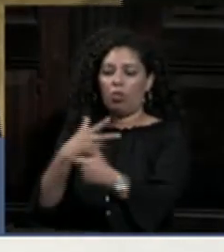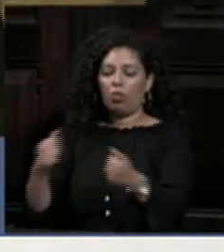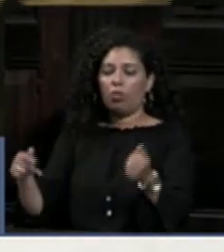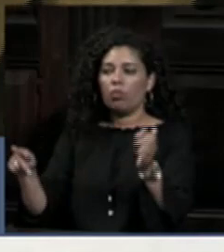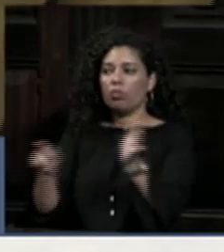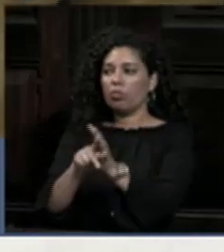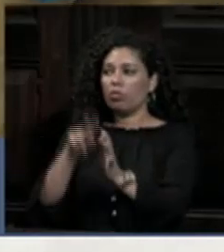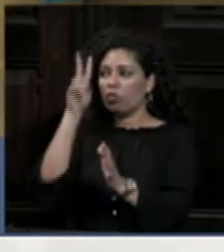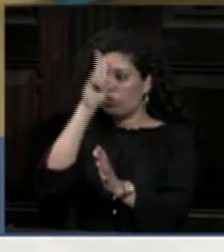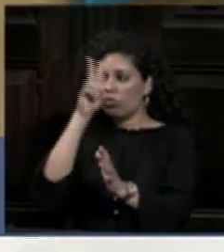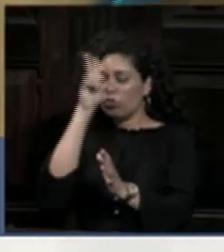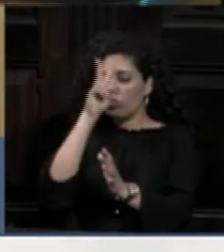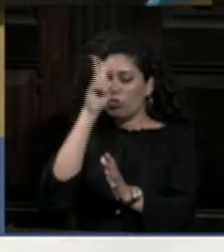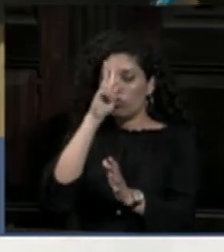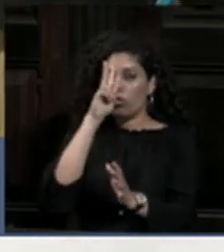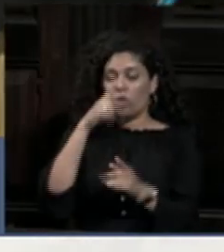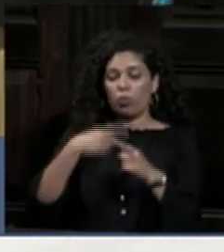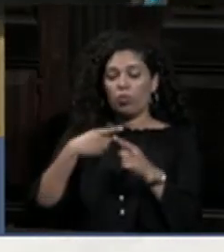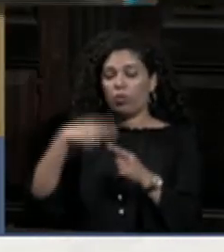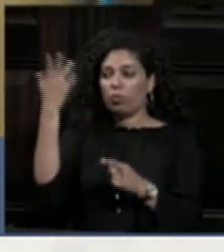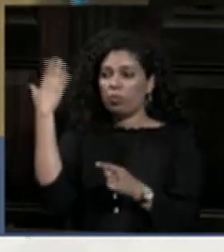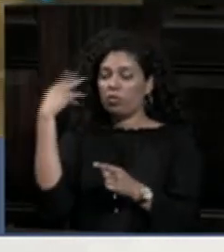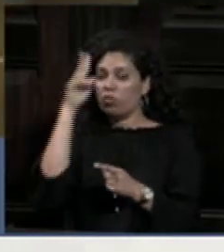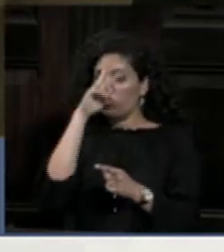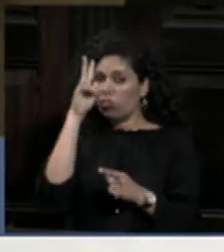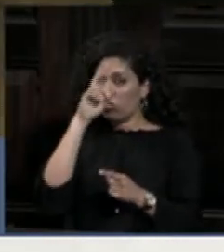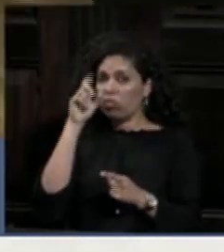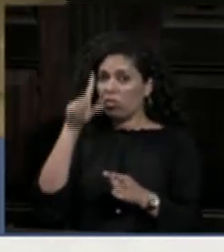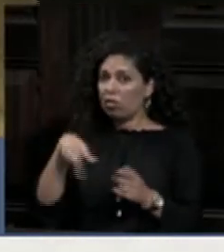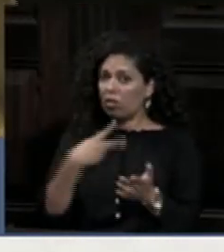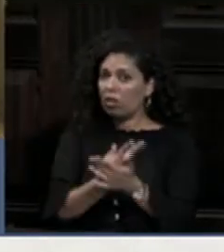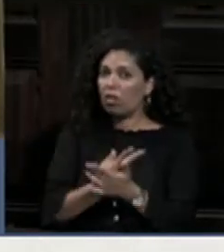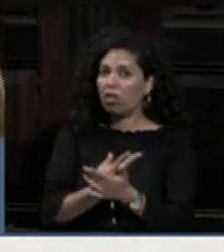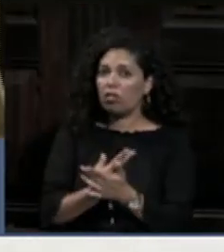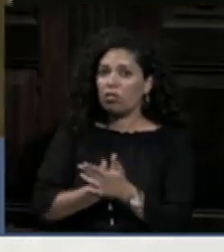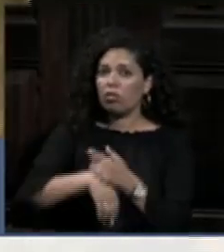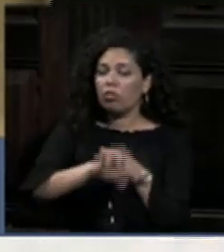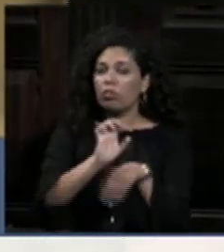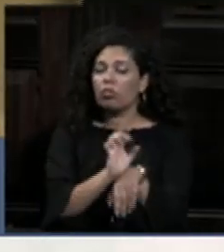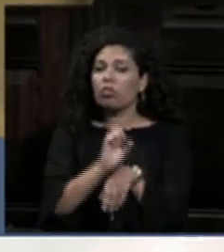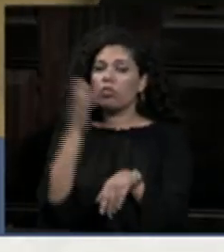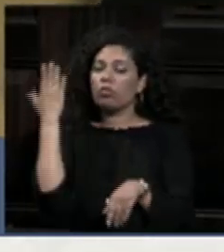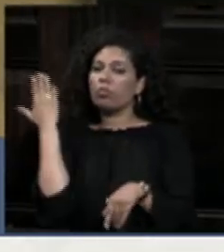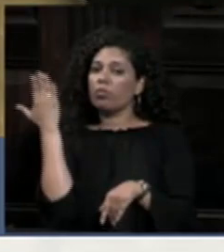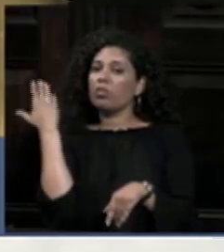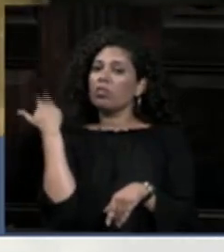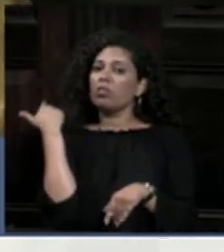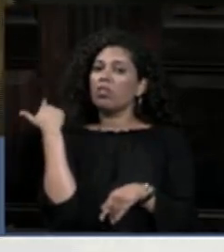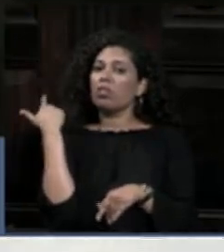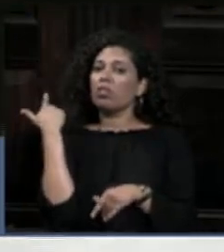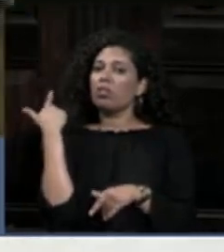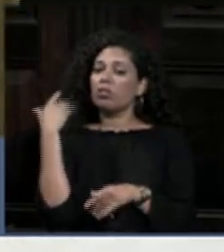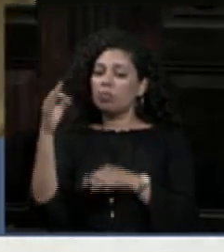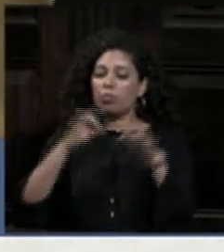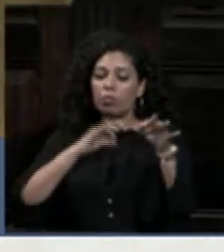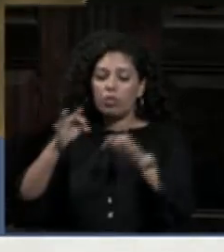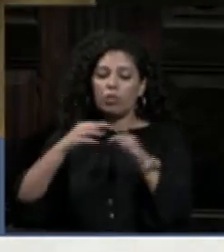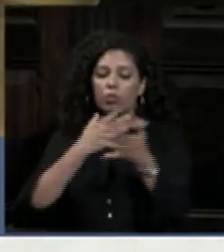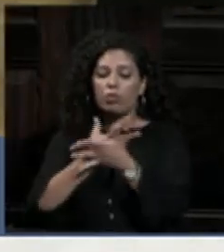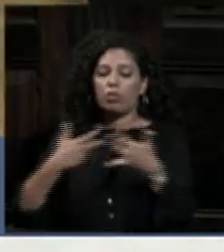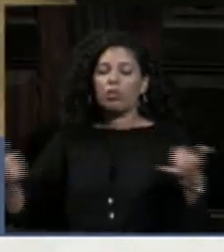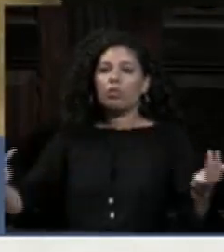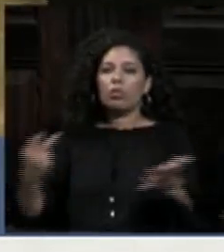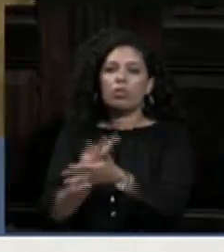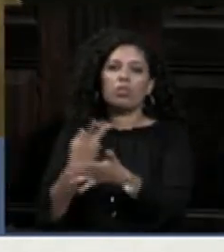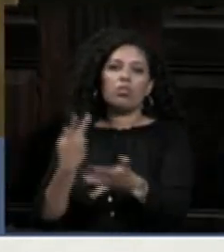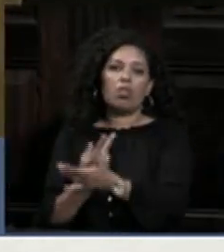que o estado cometeu em relação aos